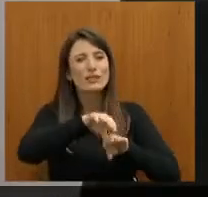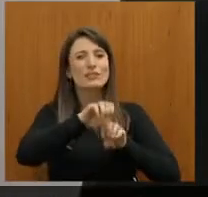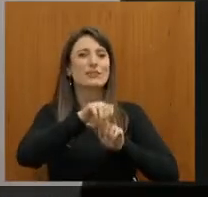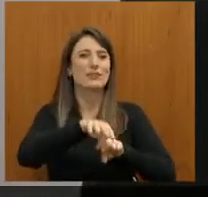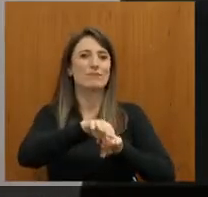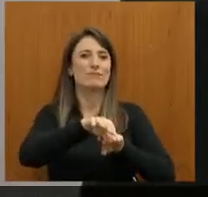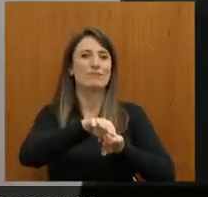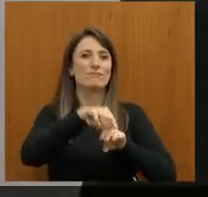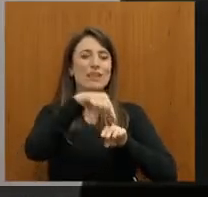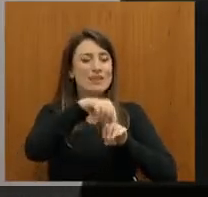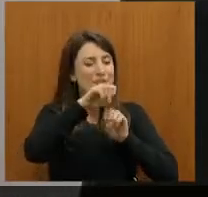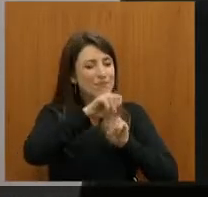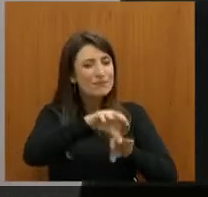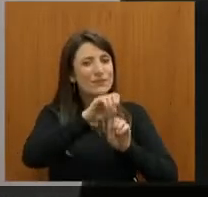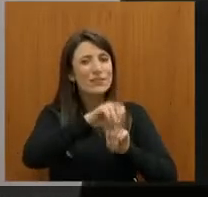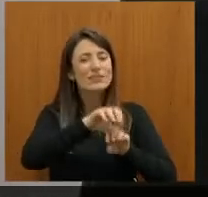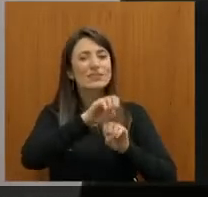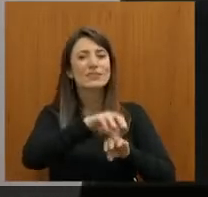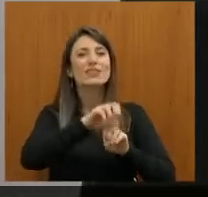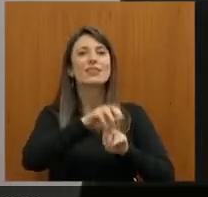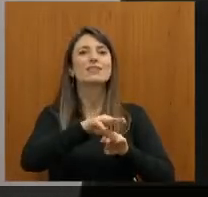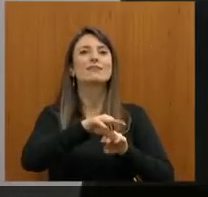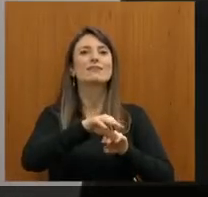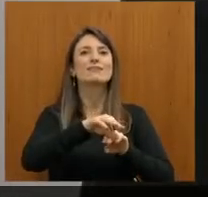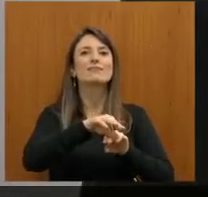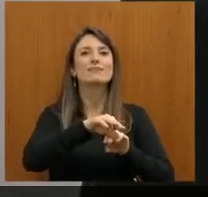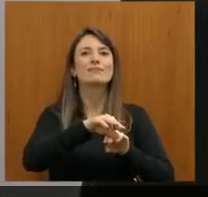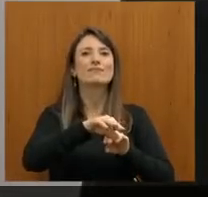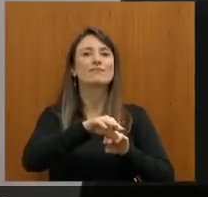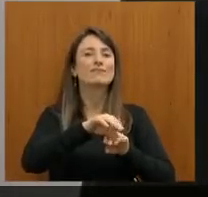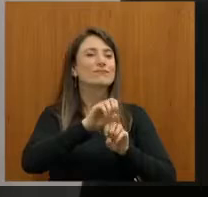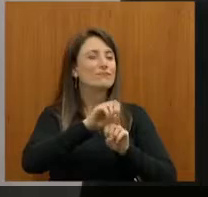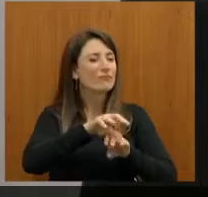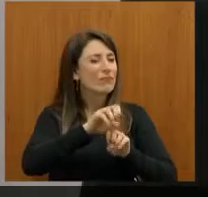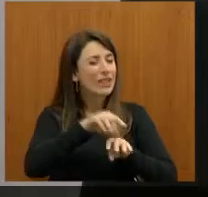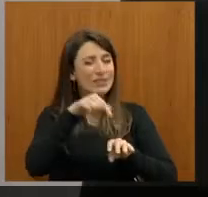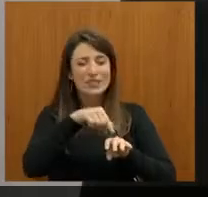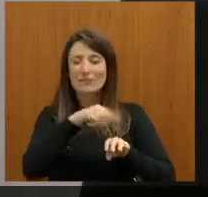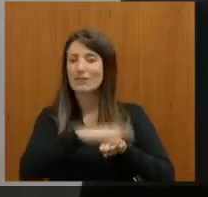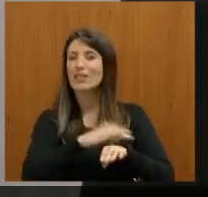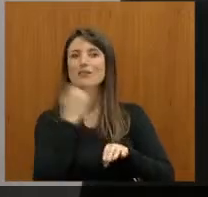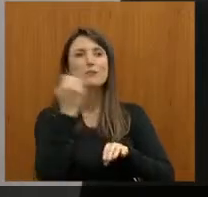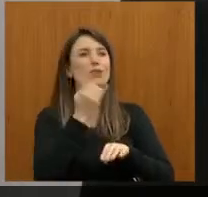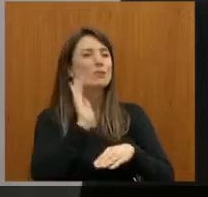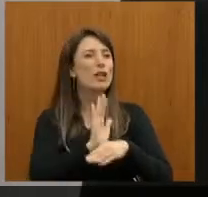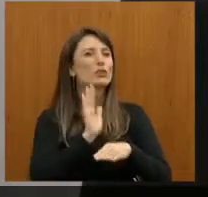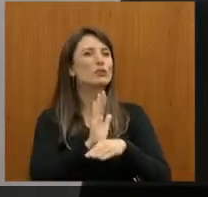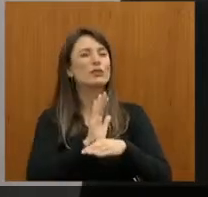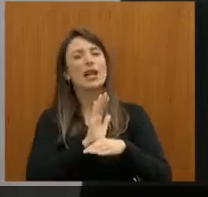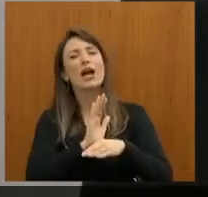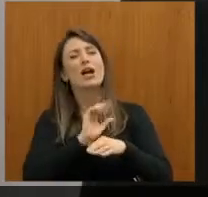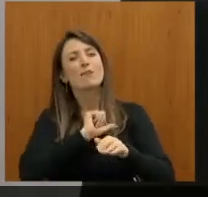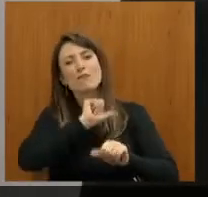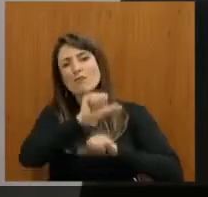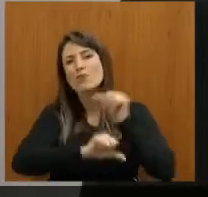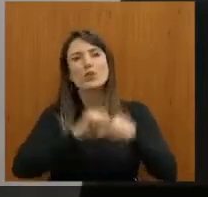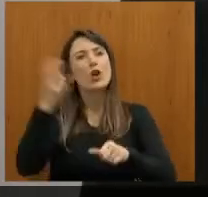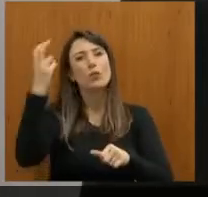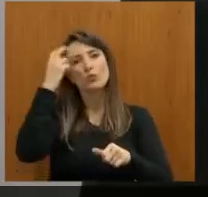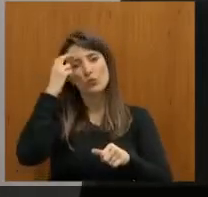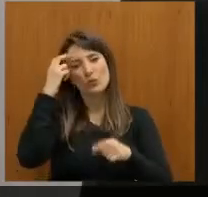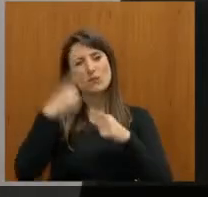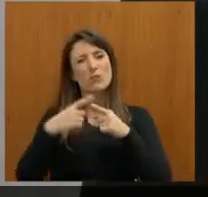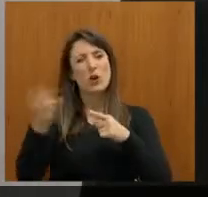a gente importante para alterar a mudar essa Cultura né cultura machista patriarcal que